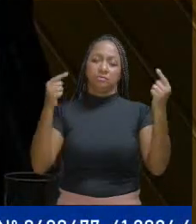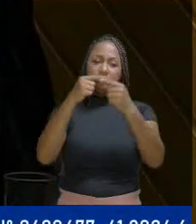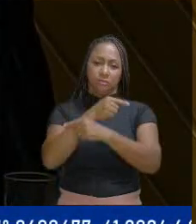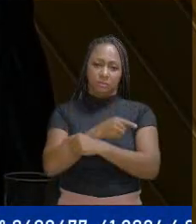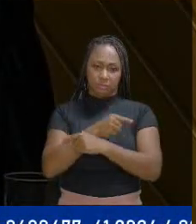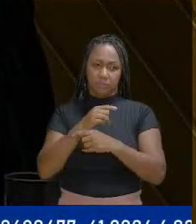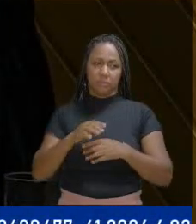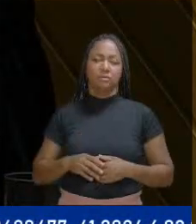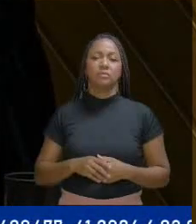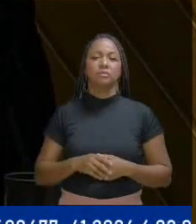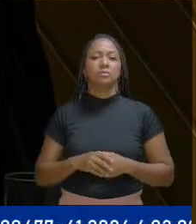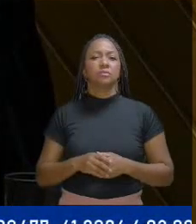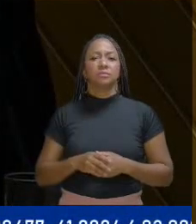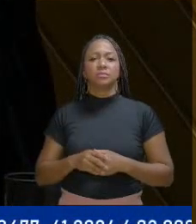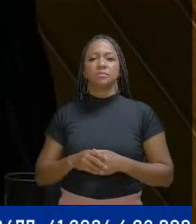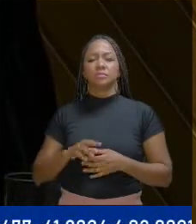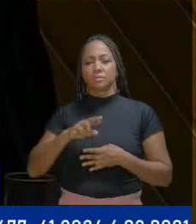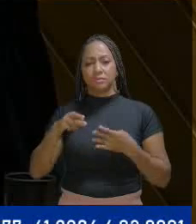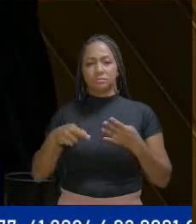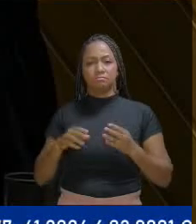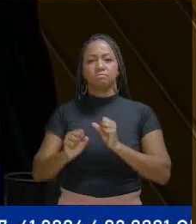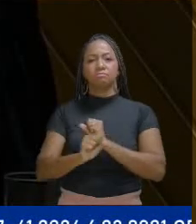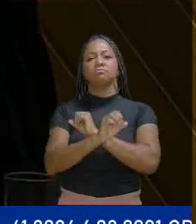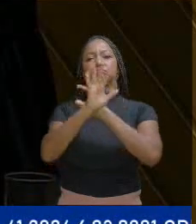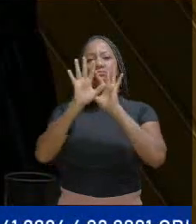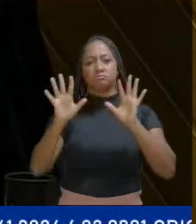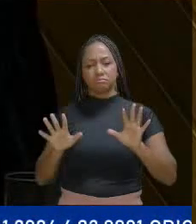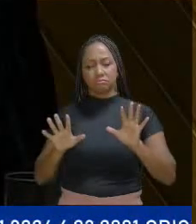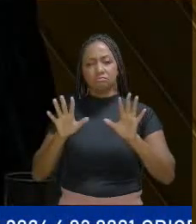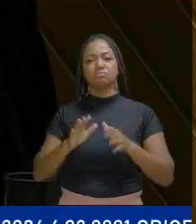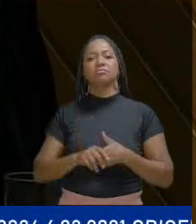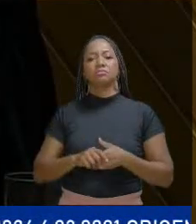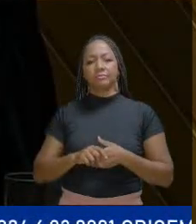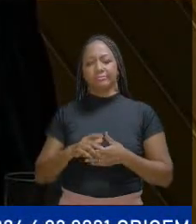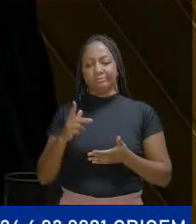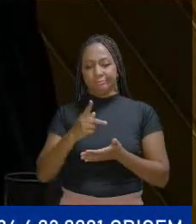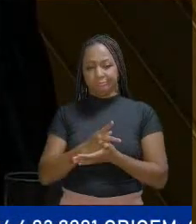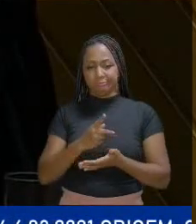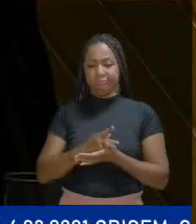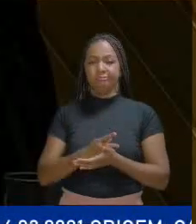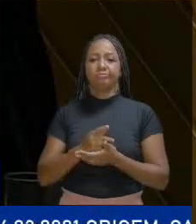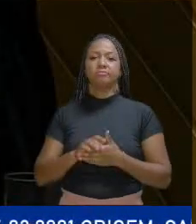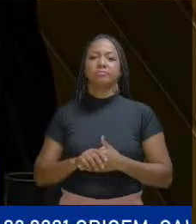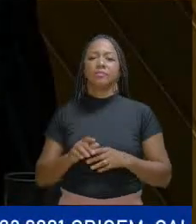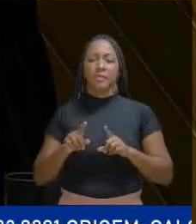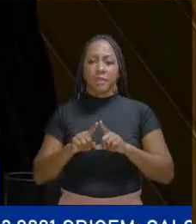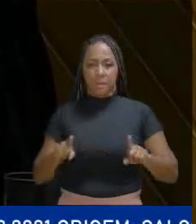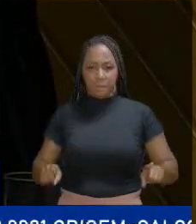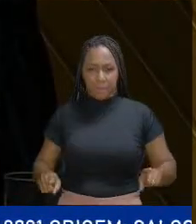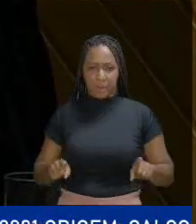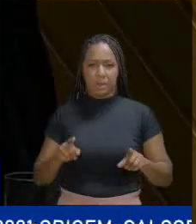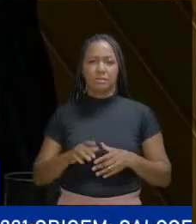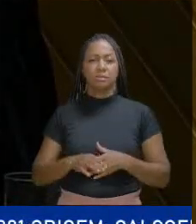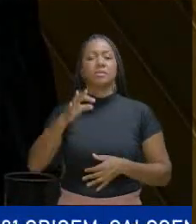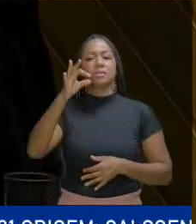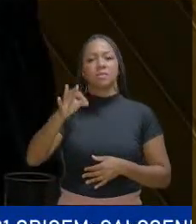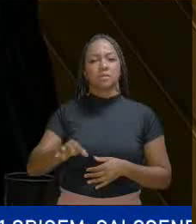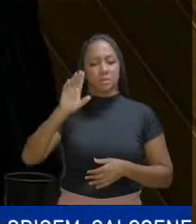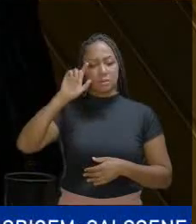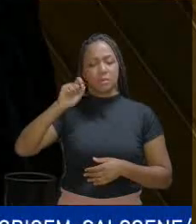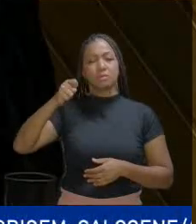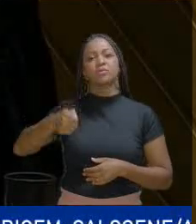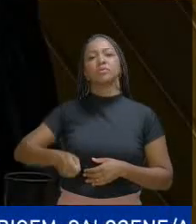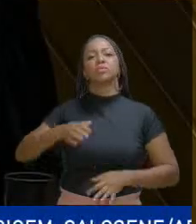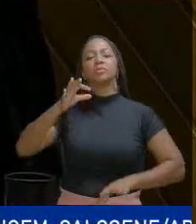alegação do alegado pelo recorrente, a transparência das contas foi comprometida. Todavia, conforme acertadamente decidido